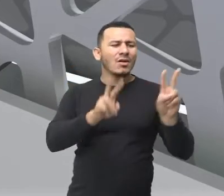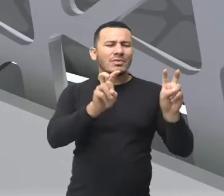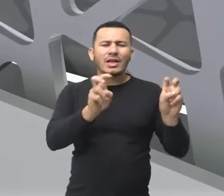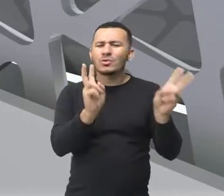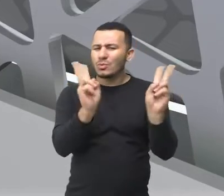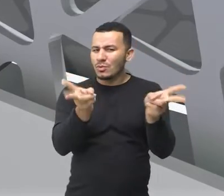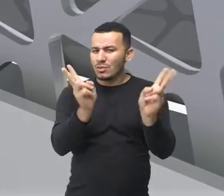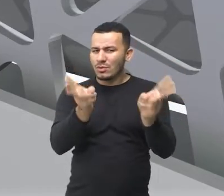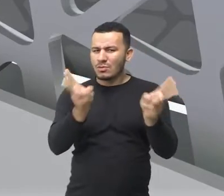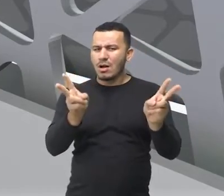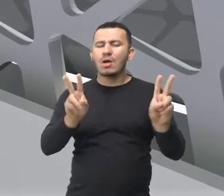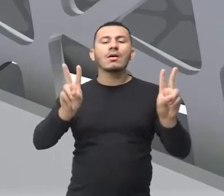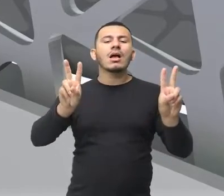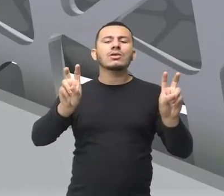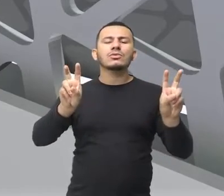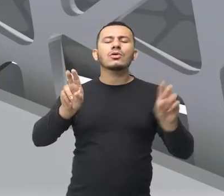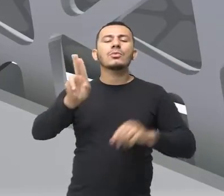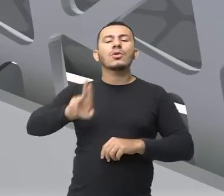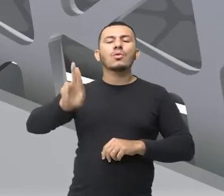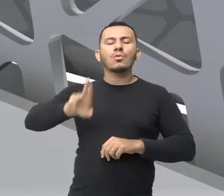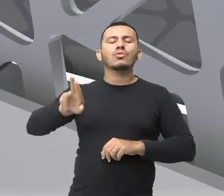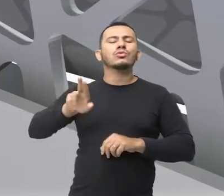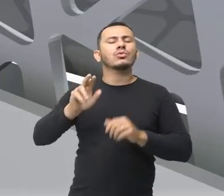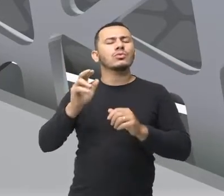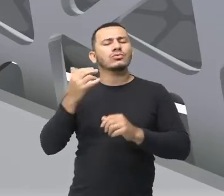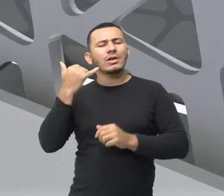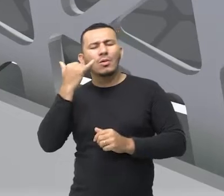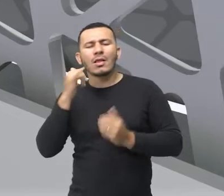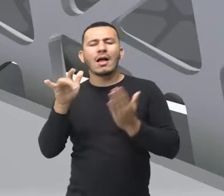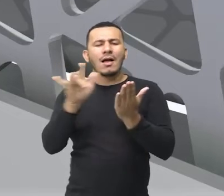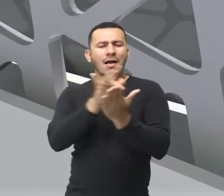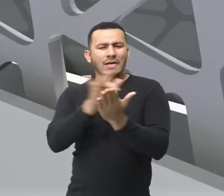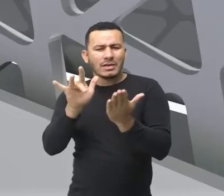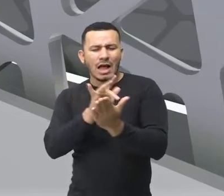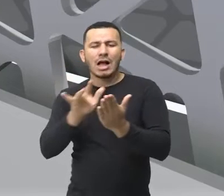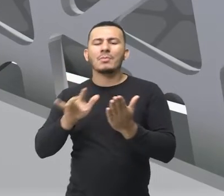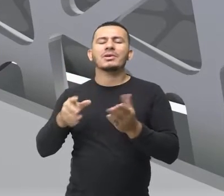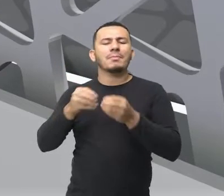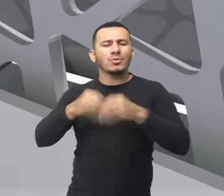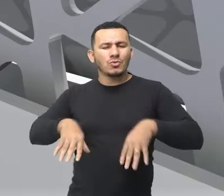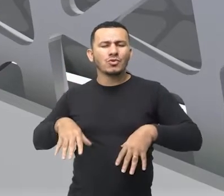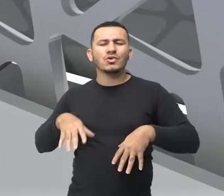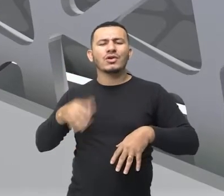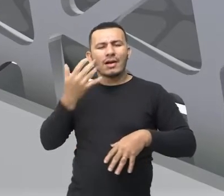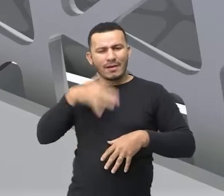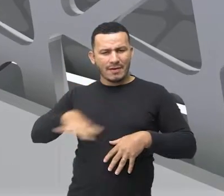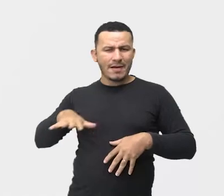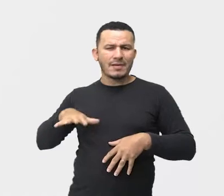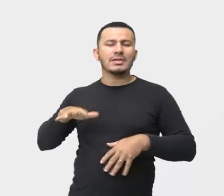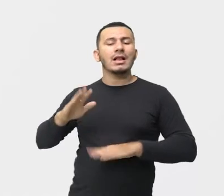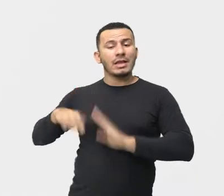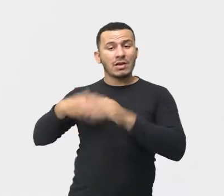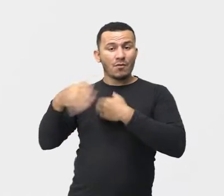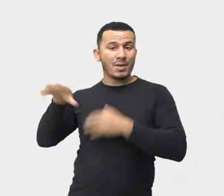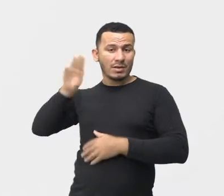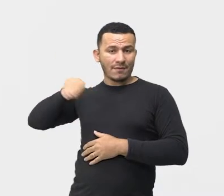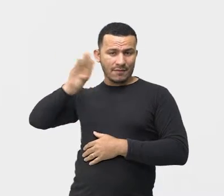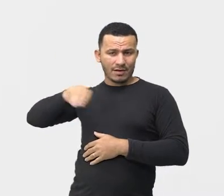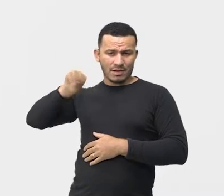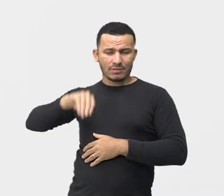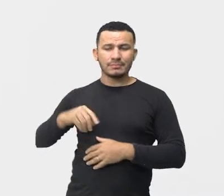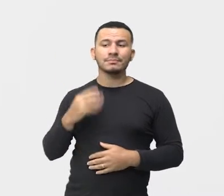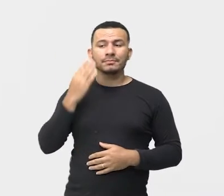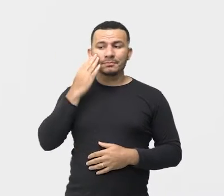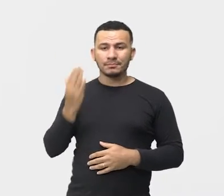mesmo texto, que é o uso das telas prejudicando o desenvolvimento da fala das crianças. Então, olhem só. Então,